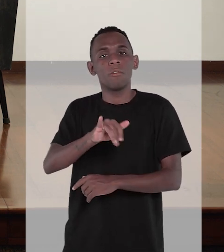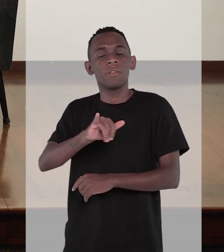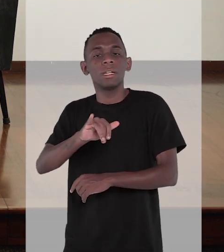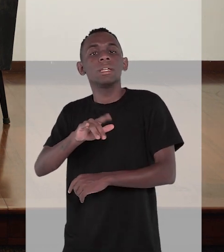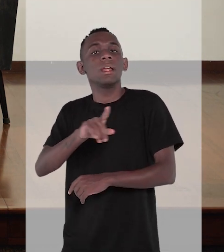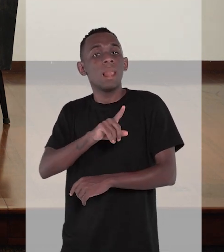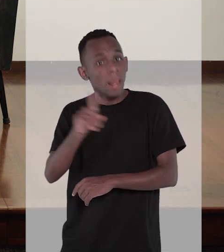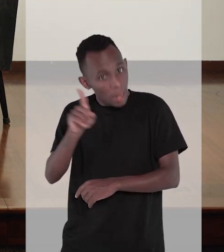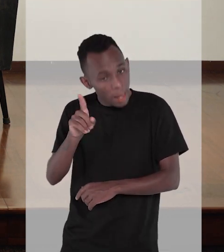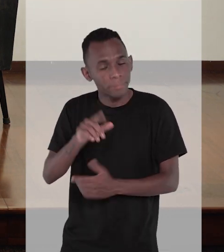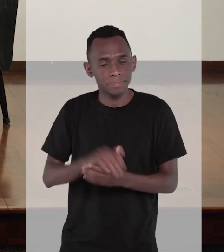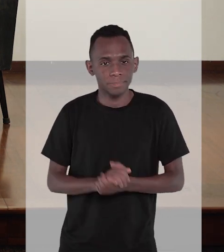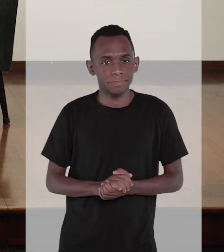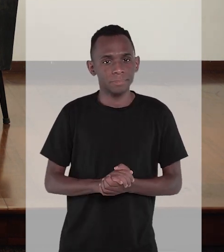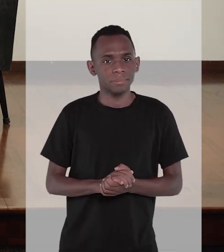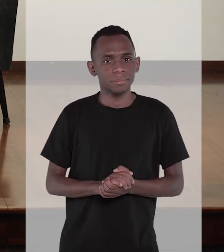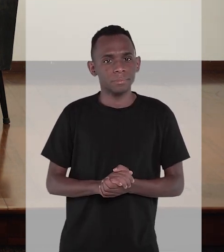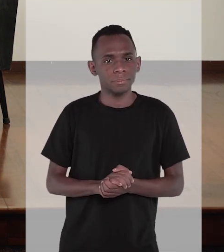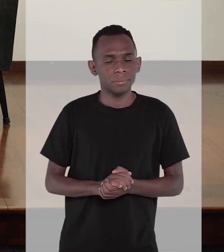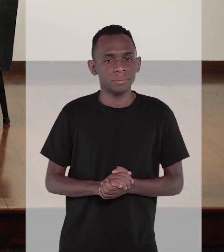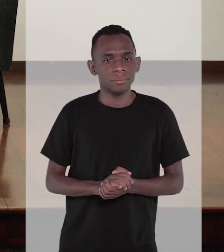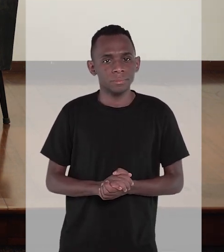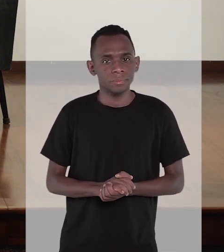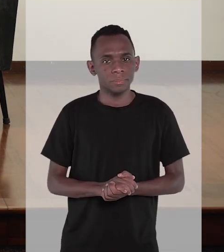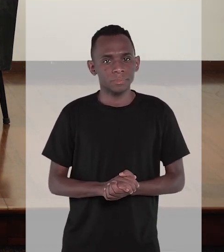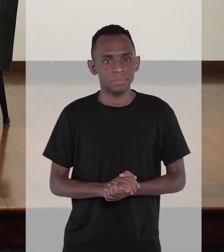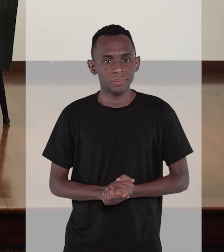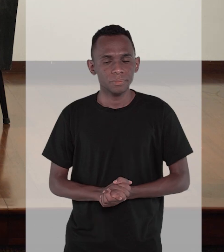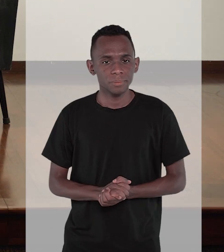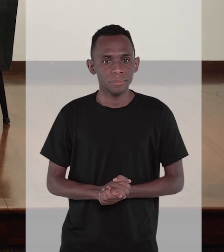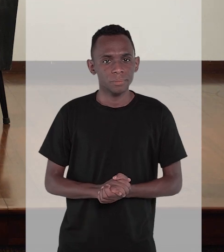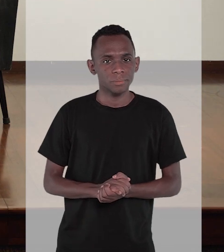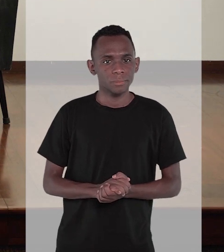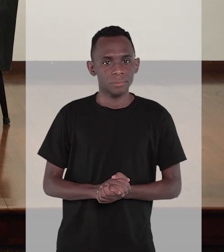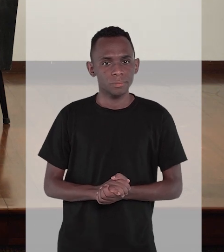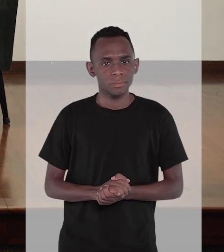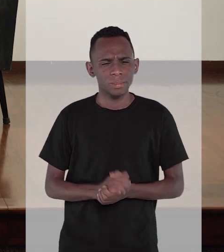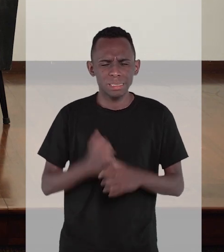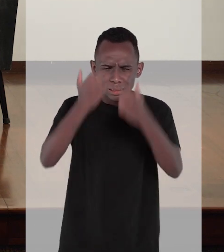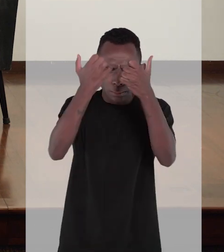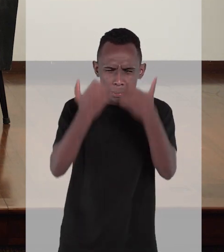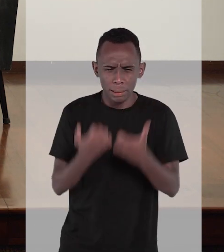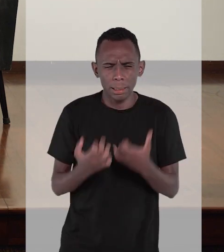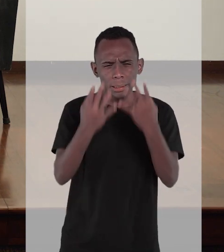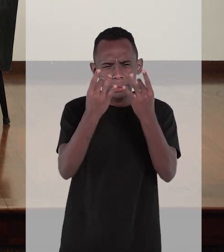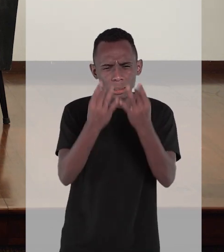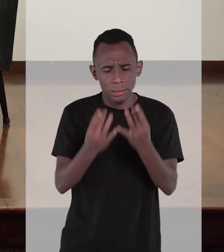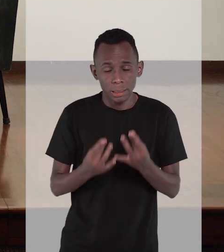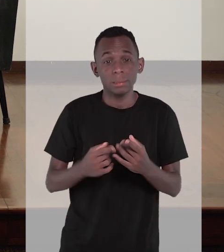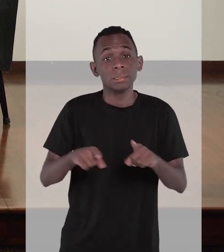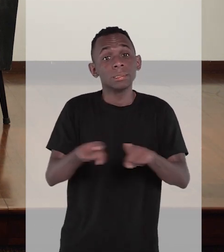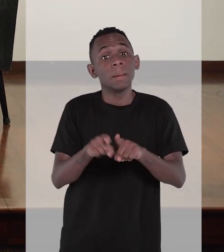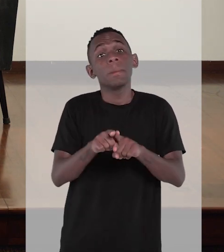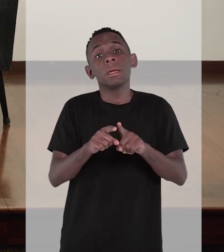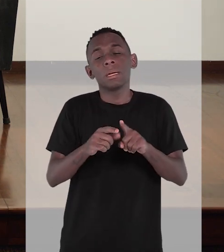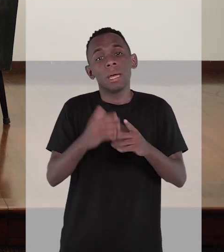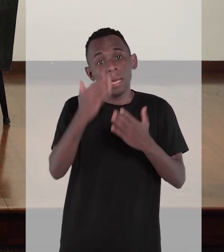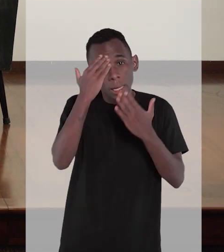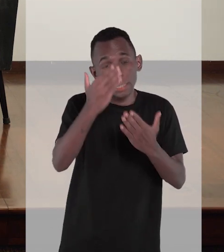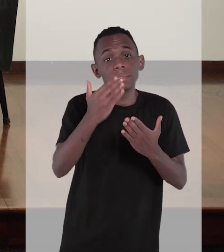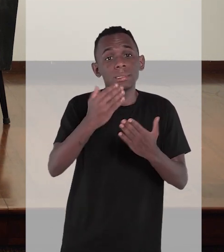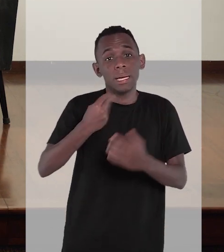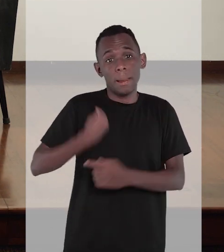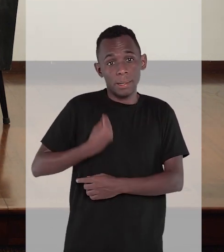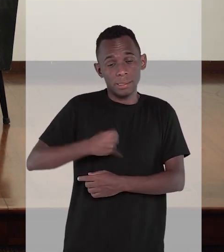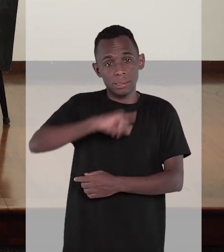lá também, sempre em 31 de outubro, nos próximos anos. É tudo certo. Outubro. Falei tudo aqui. Eu tenho que